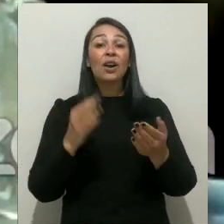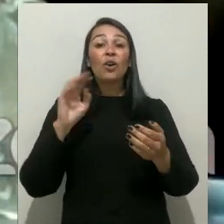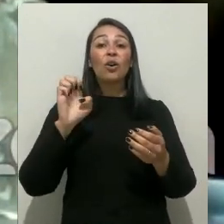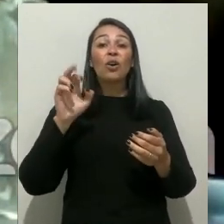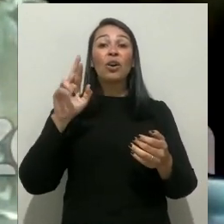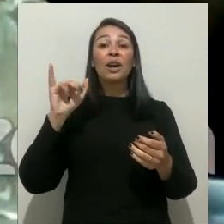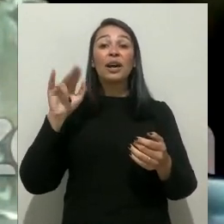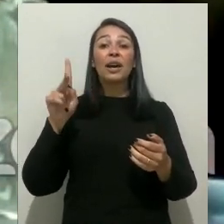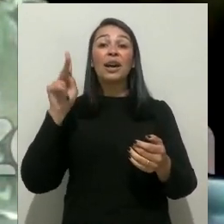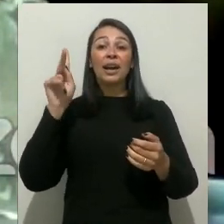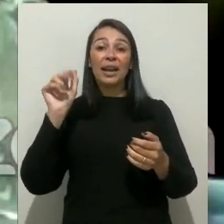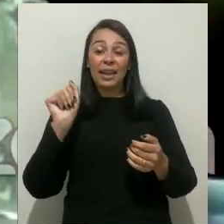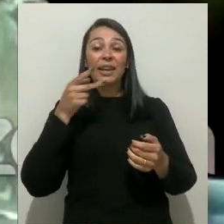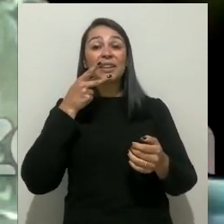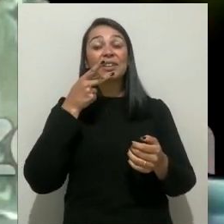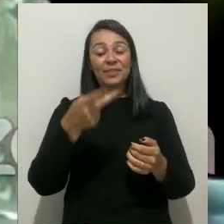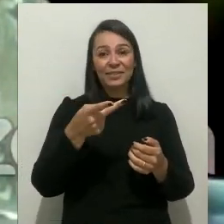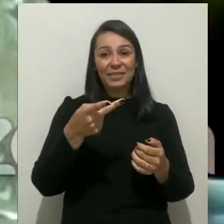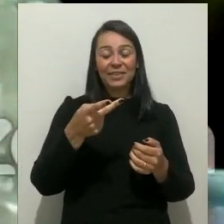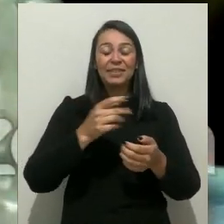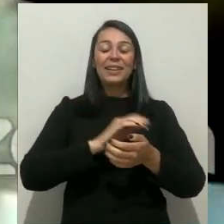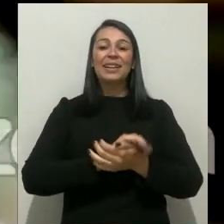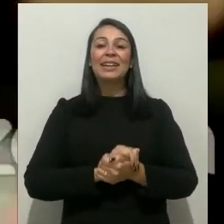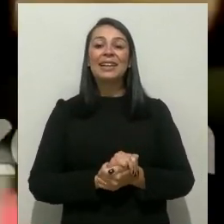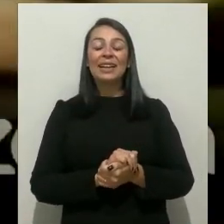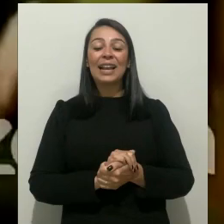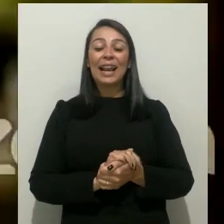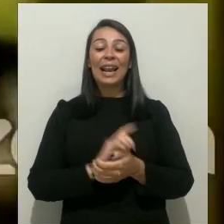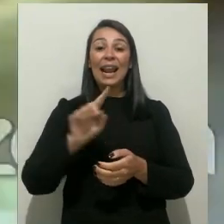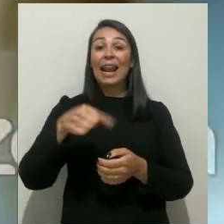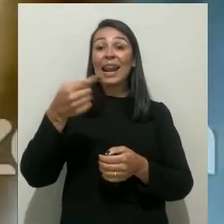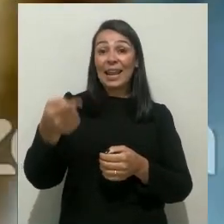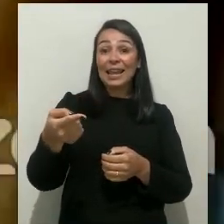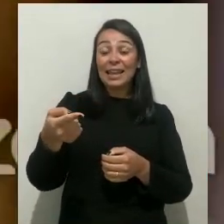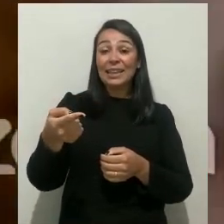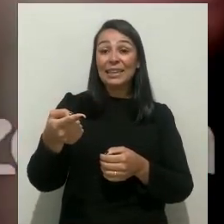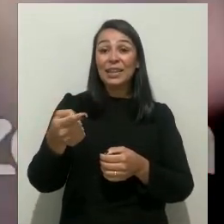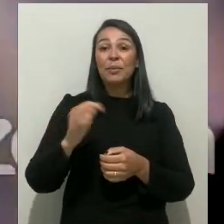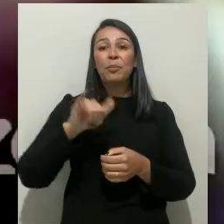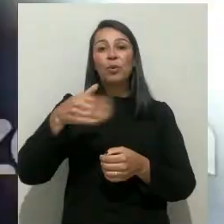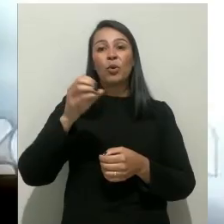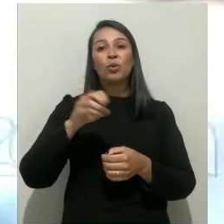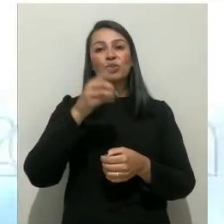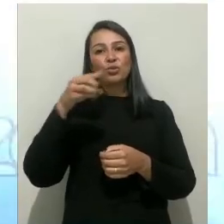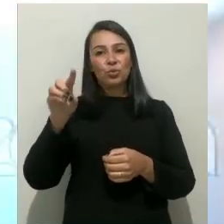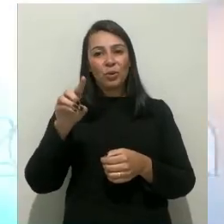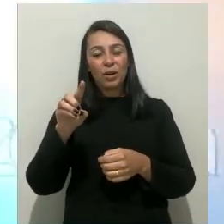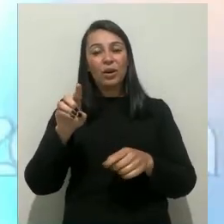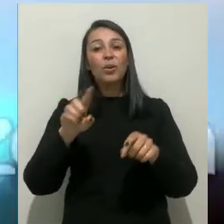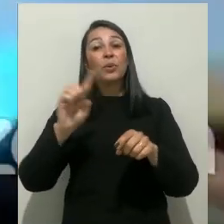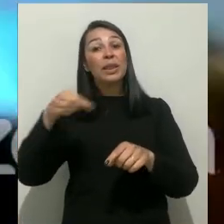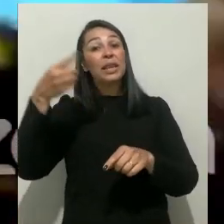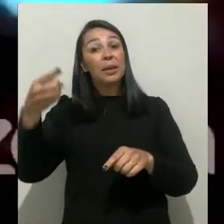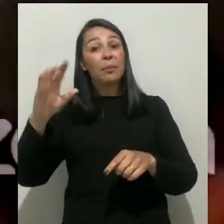a Érica a palavra, e depois a gente vai seguir com o João e com a Cecília,